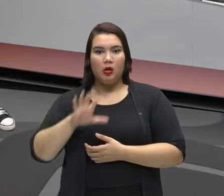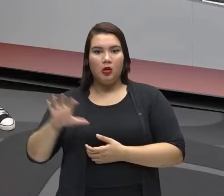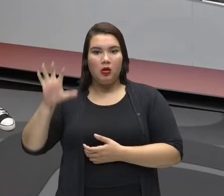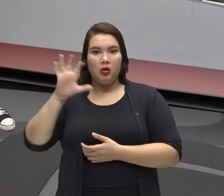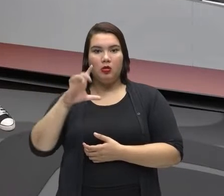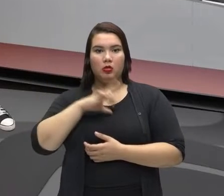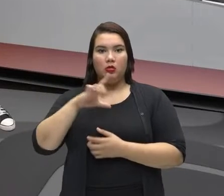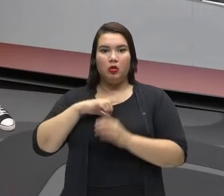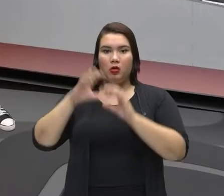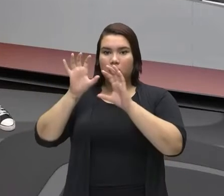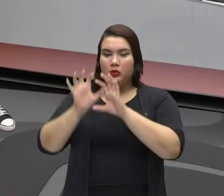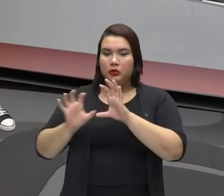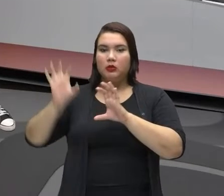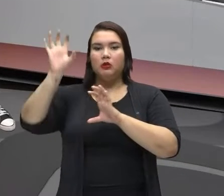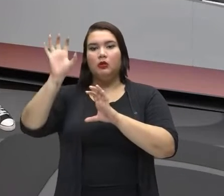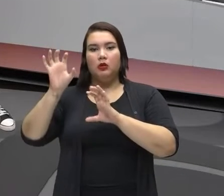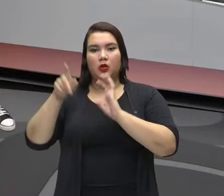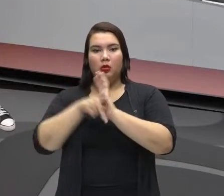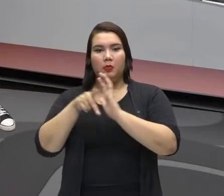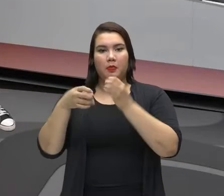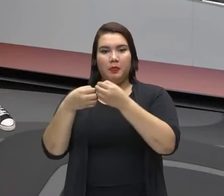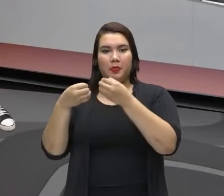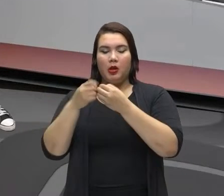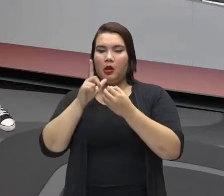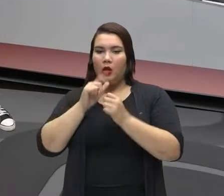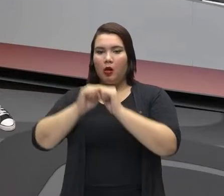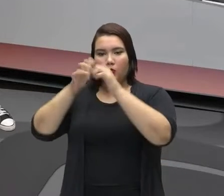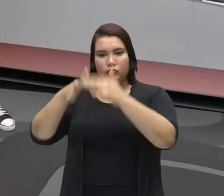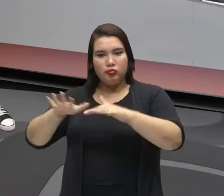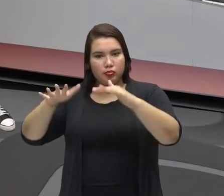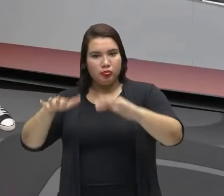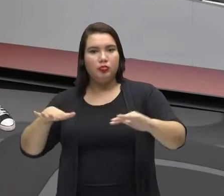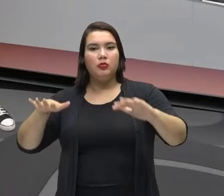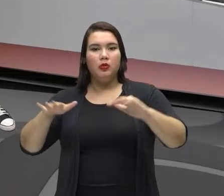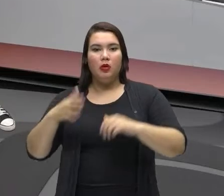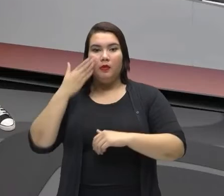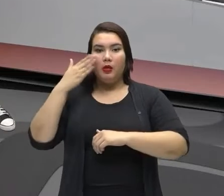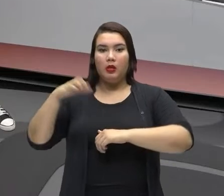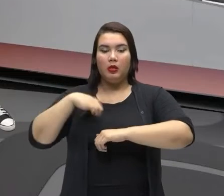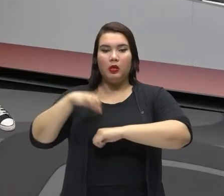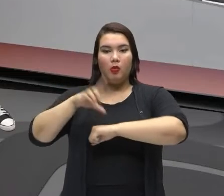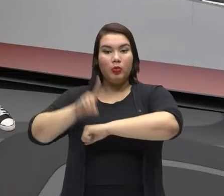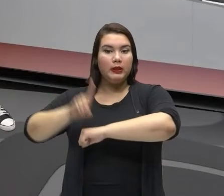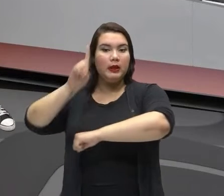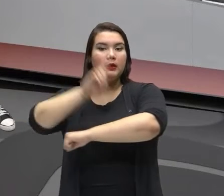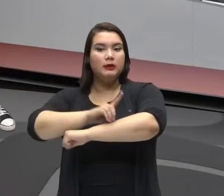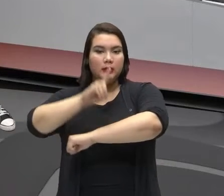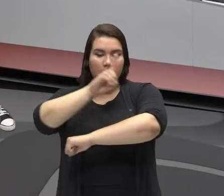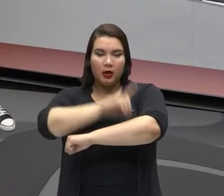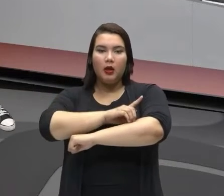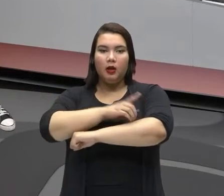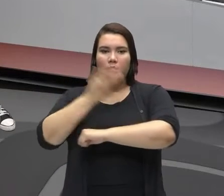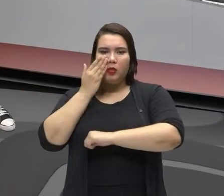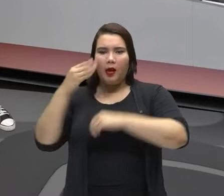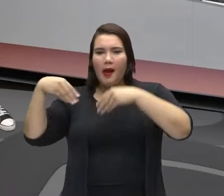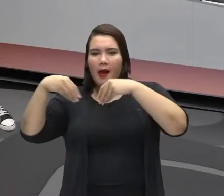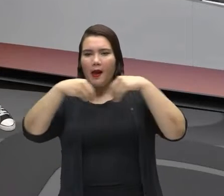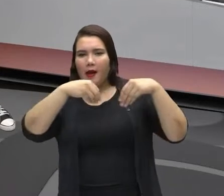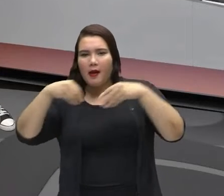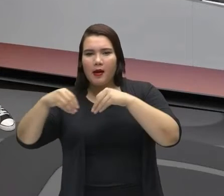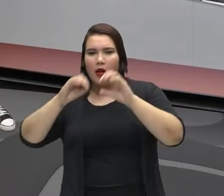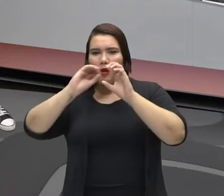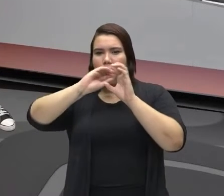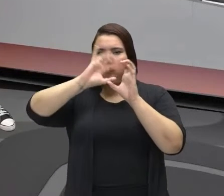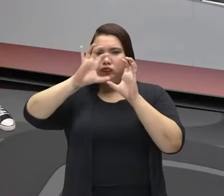cima, próximo ao mar Mediterrâneo, e aí a gente vai ter o deserto do Saara, que vai provocar